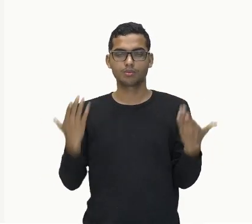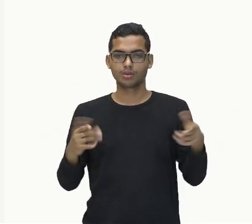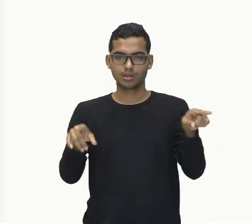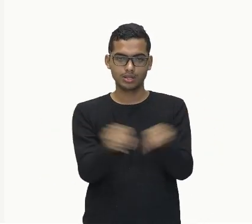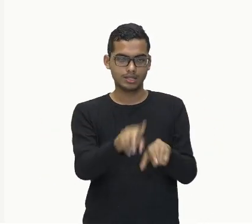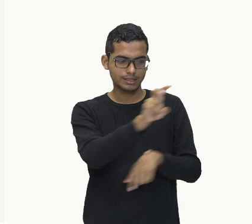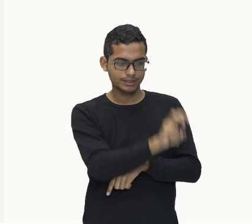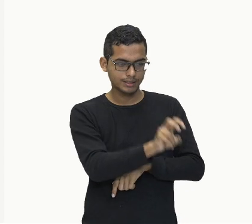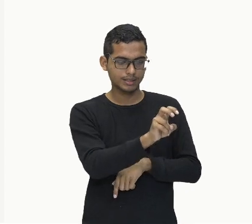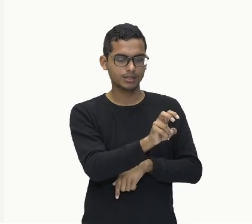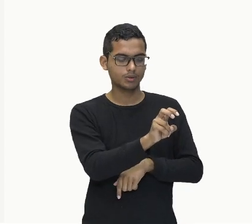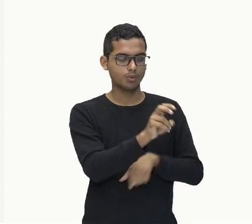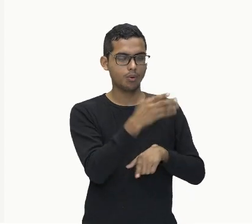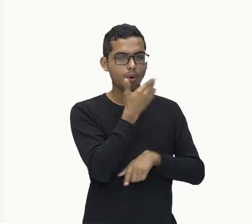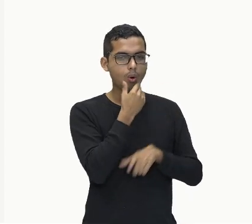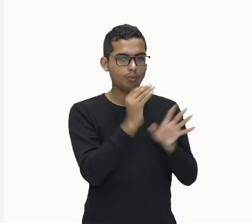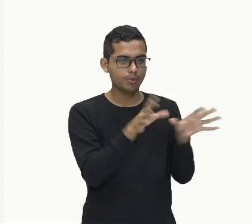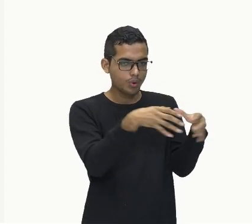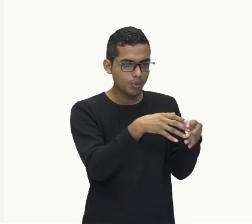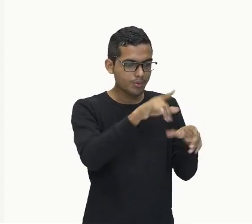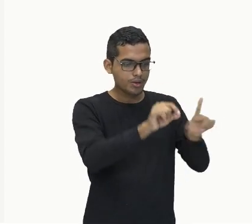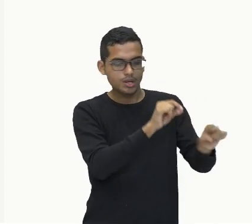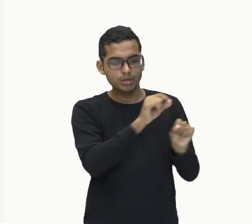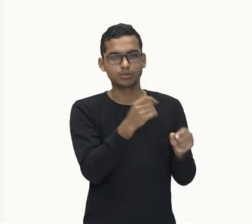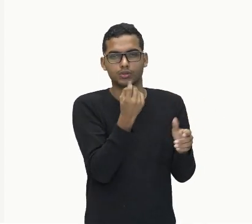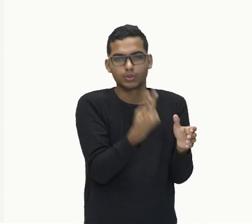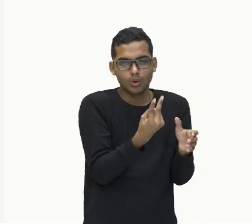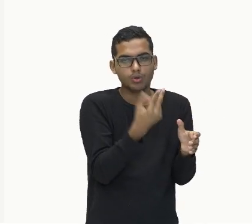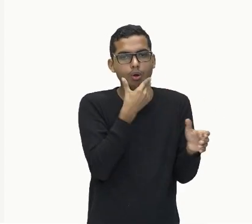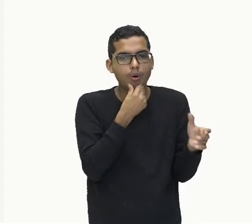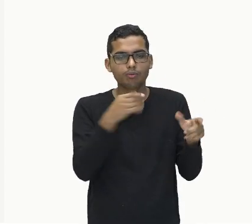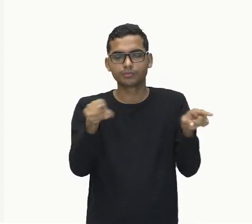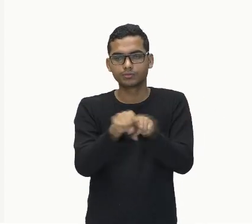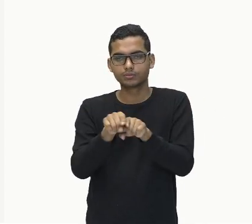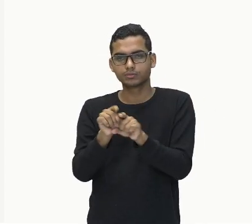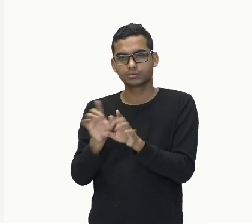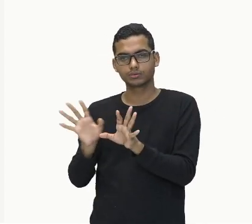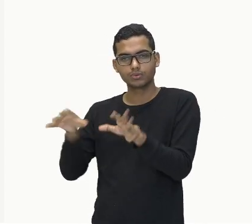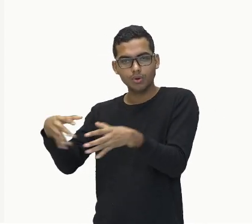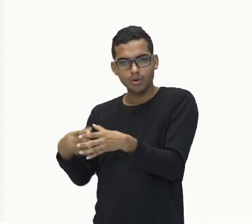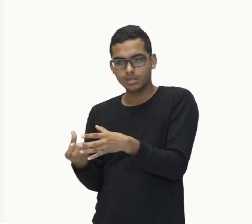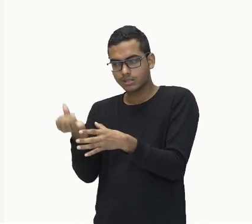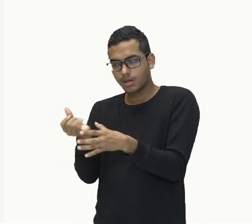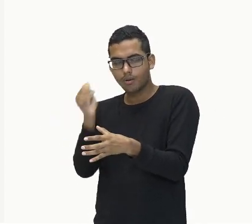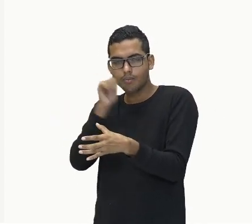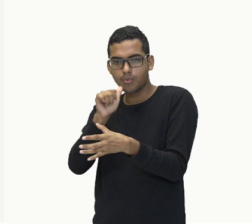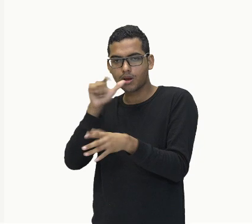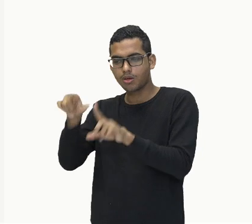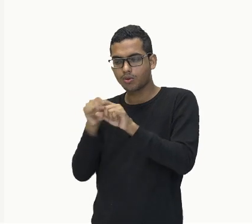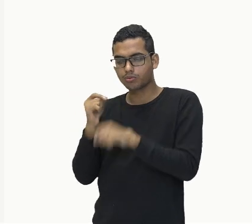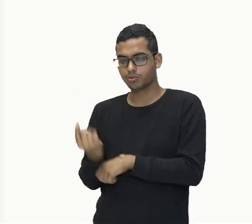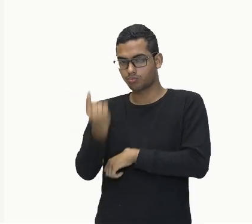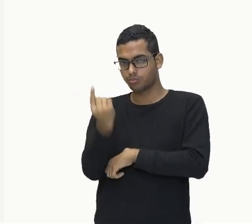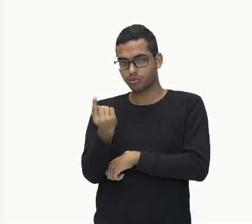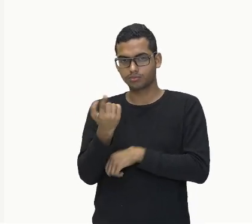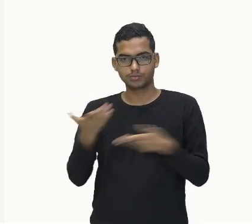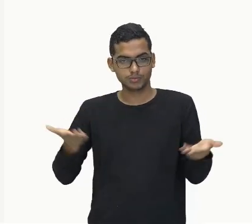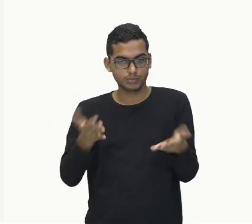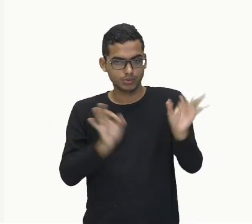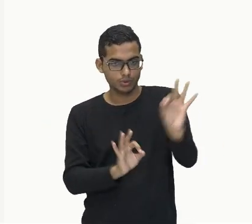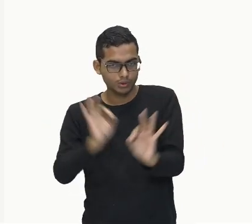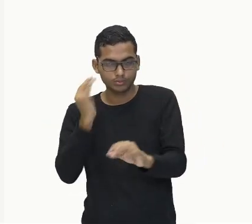homens tomados 2 a 2 e uma de 6 mulheres tomada 1 a 1. Então, vai ser essas